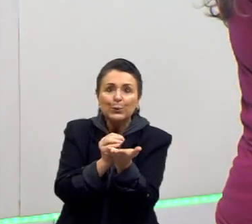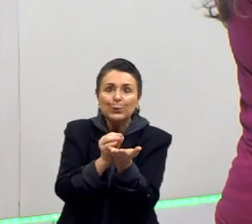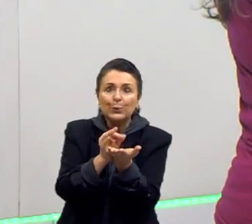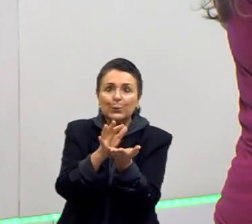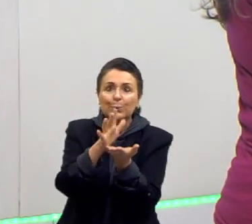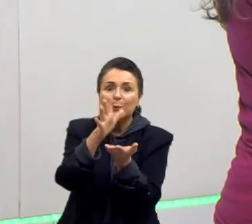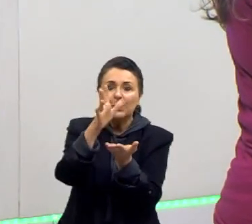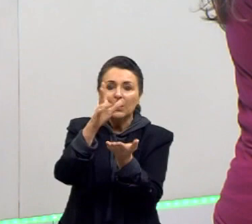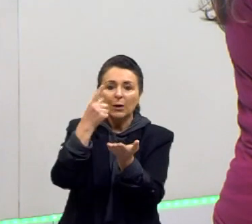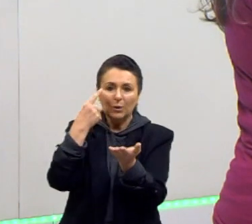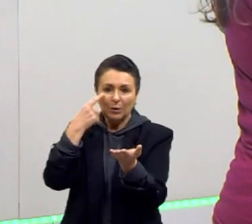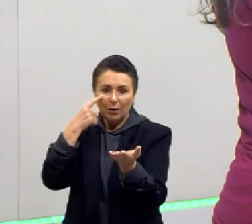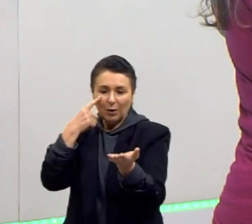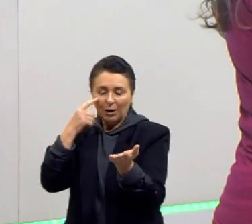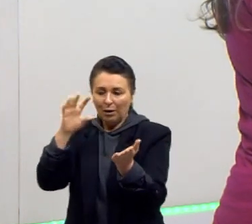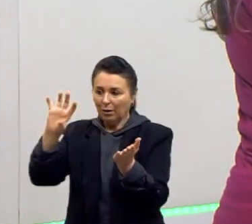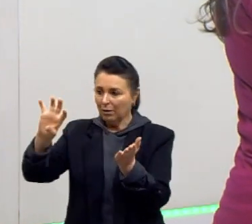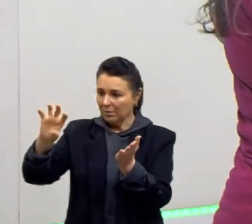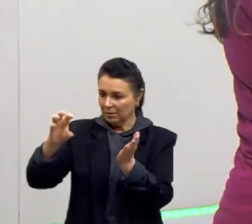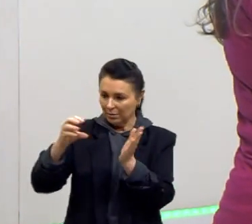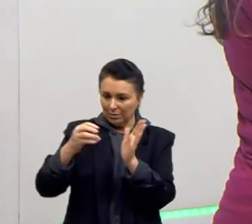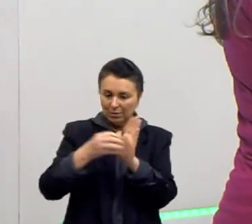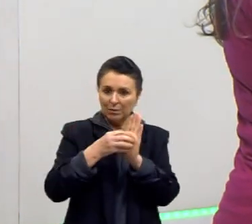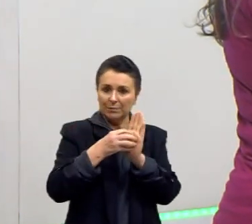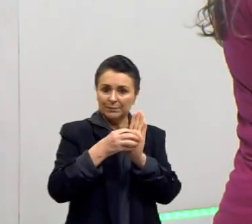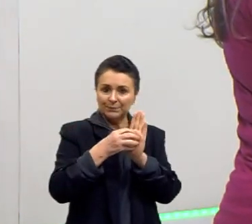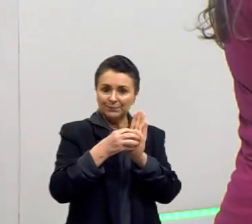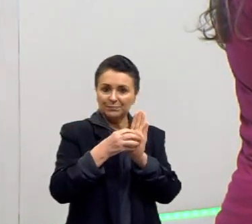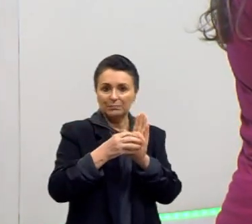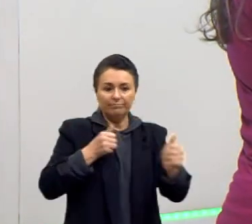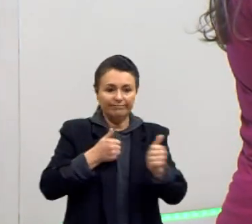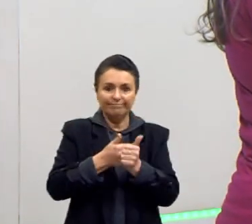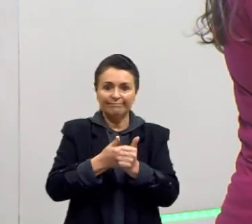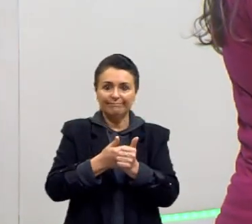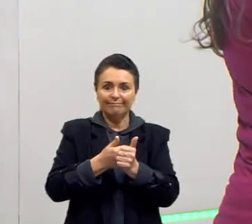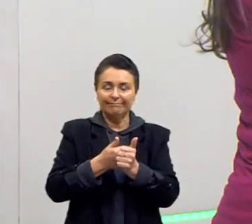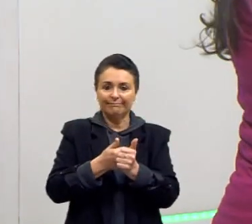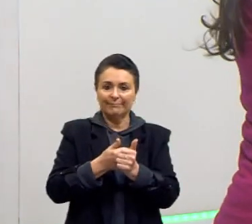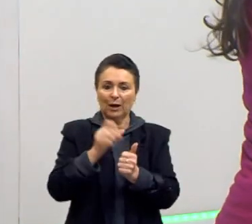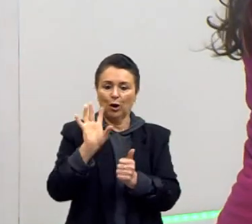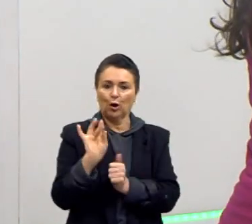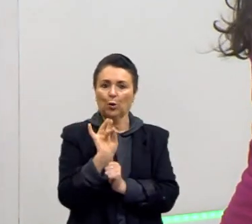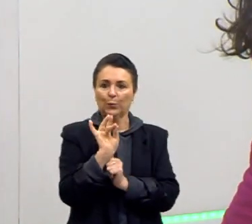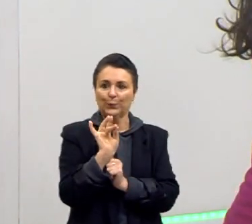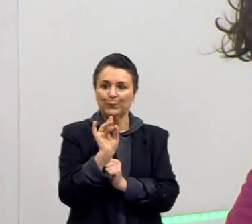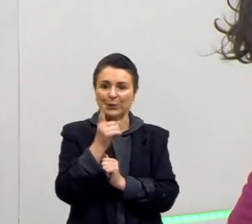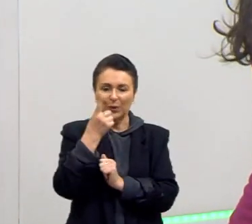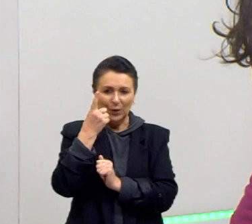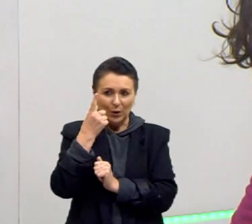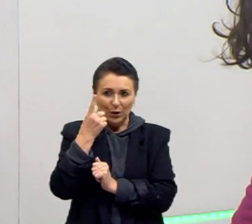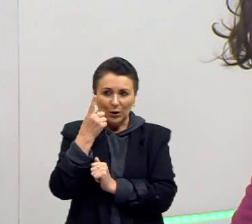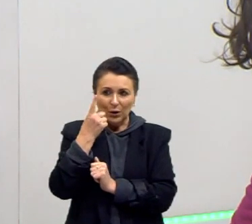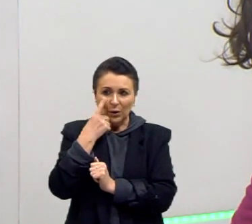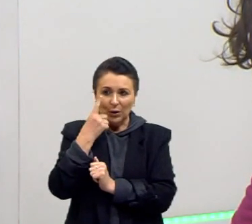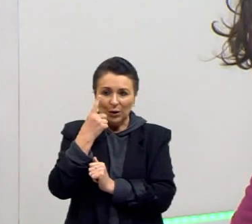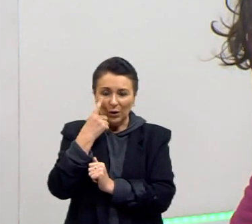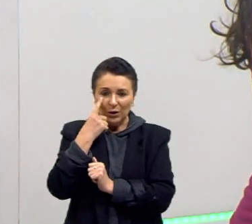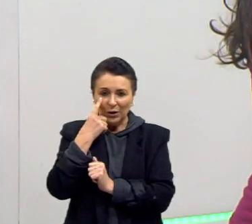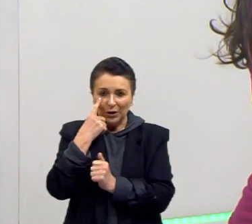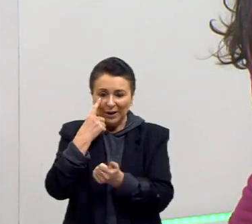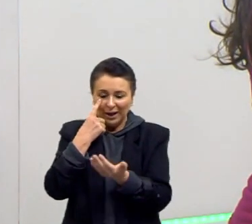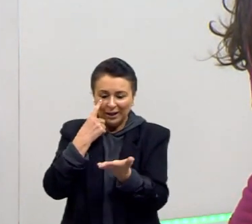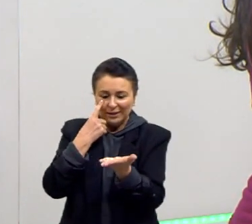um desse mas aqui só soltar aqui Puxa aqui para mim faz favor Olha só olha só que eu preciso né